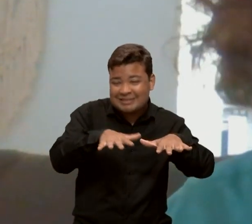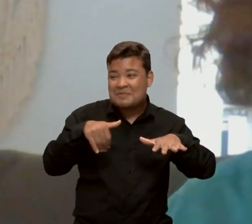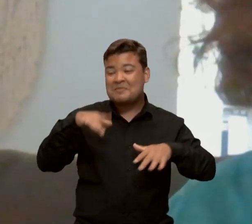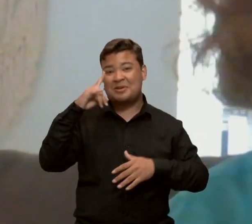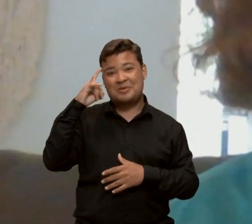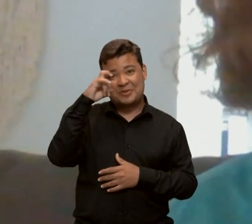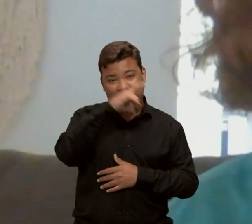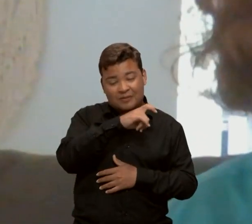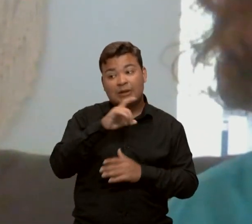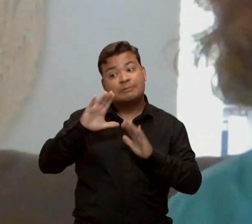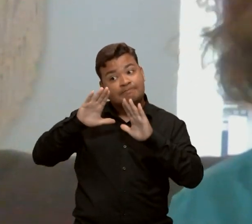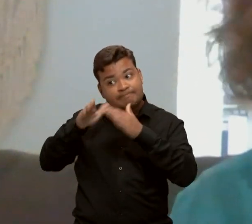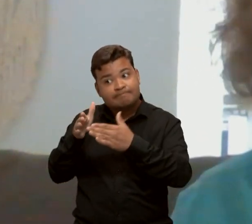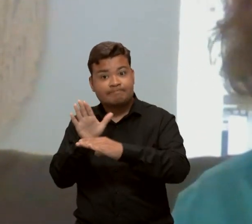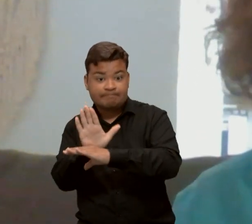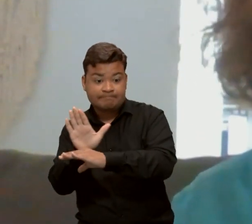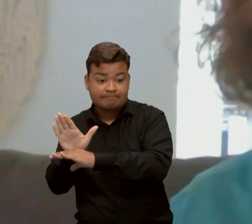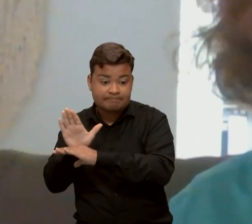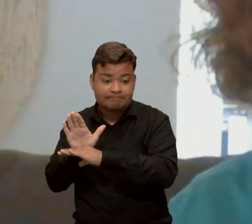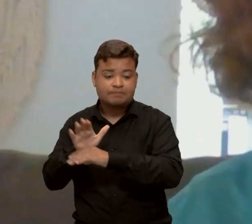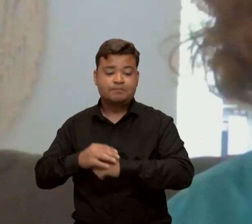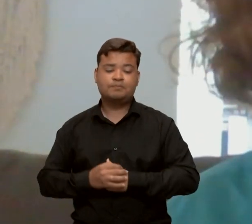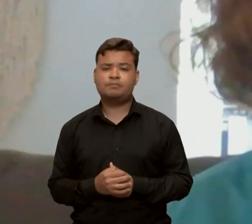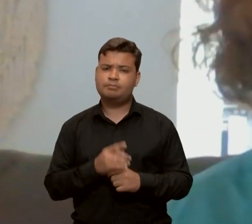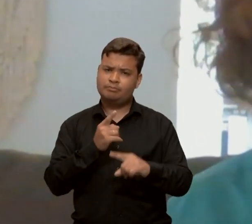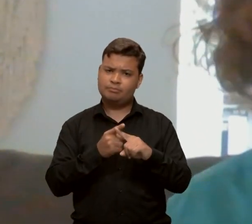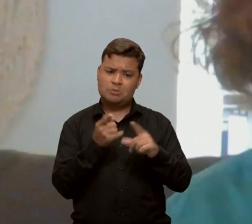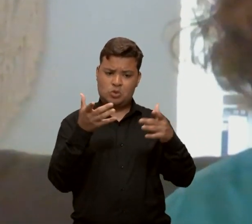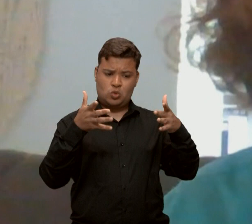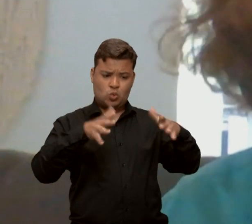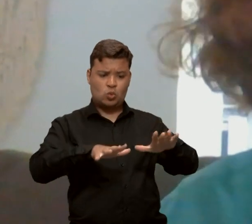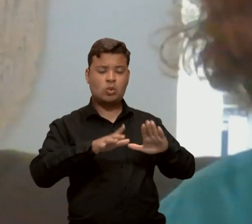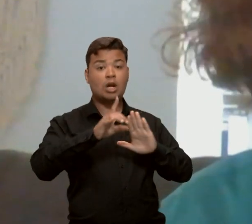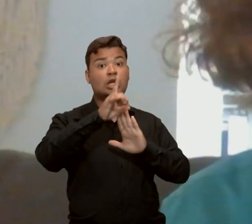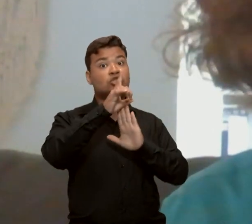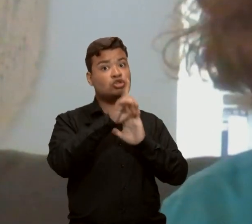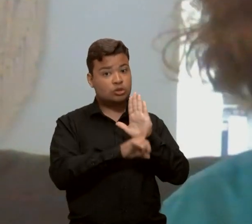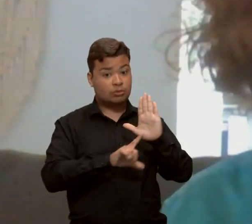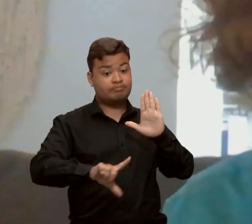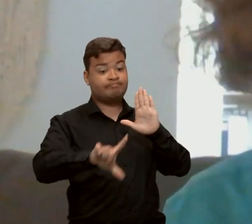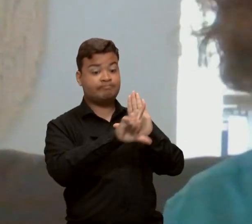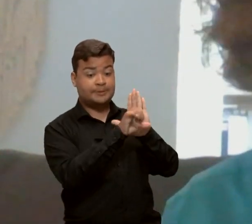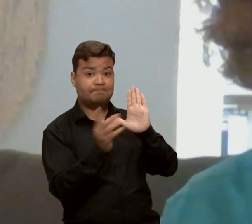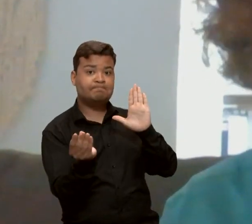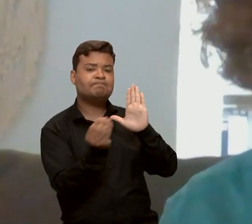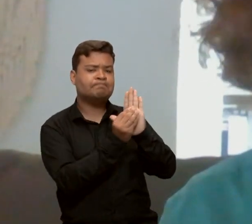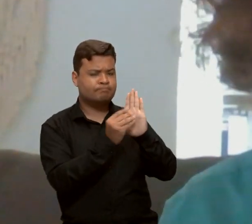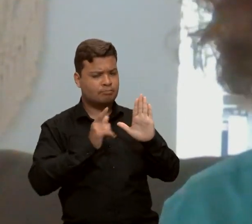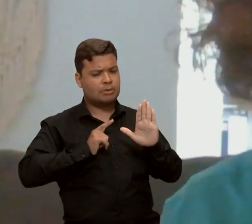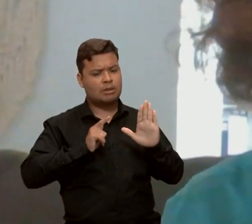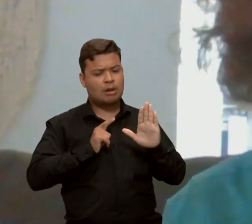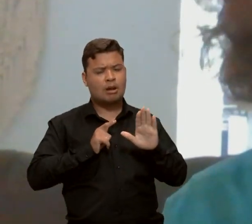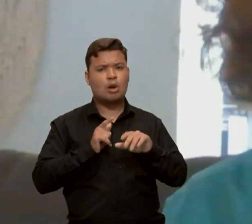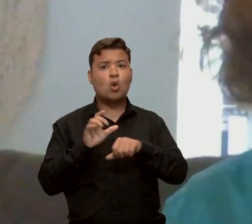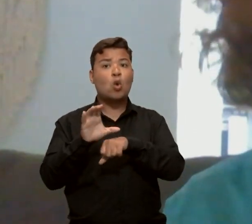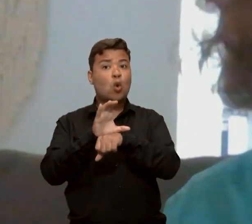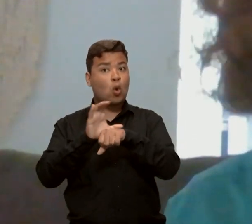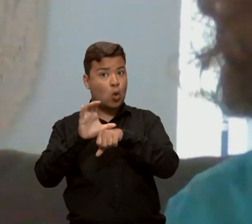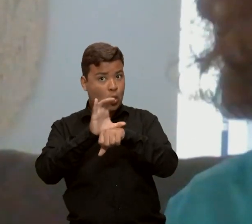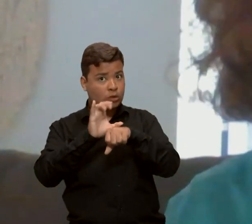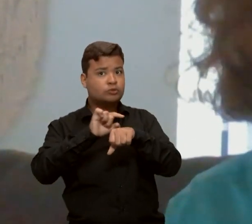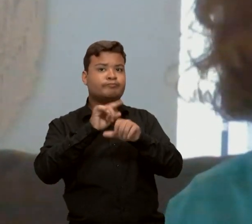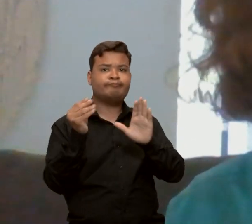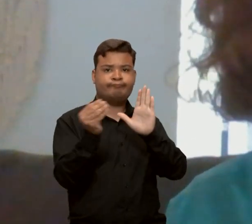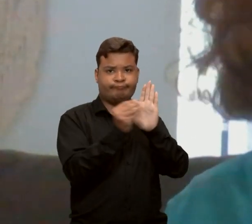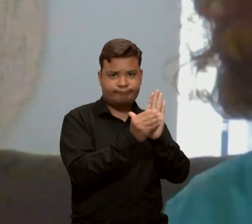Então, a inclusão é um direito previsto na legislação, desde a Constituição e das